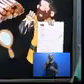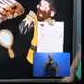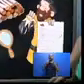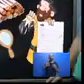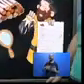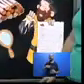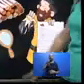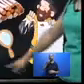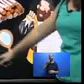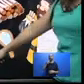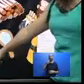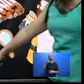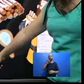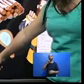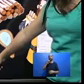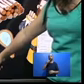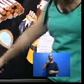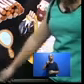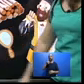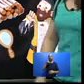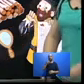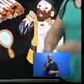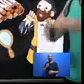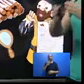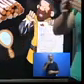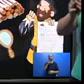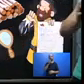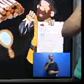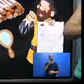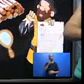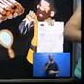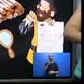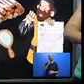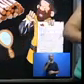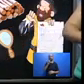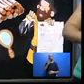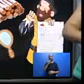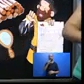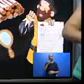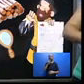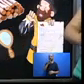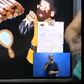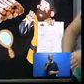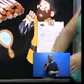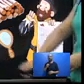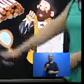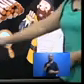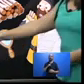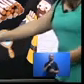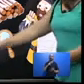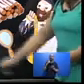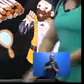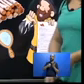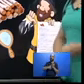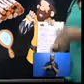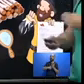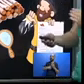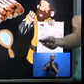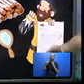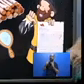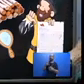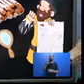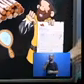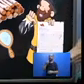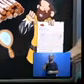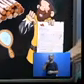hereditárias, e vão pintar de vermelho os deveres dos donatários e de azul